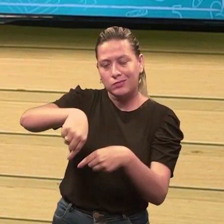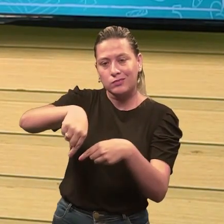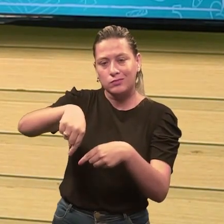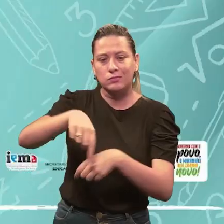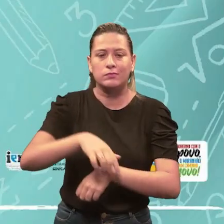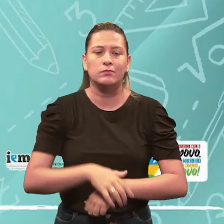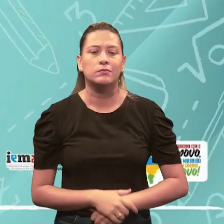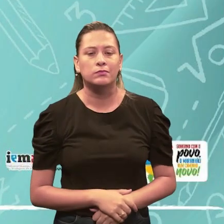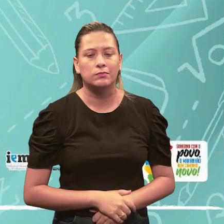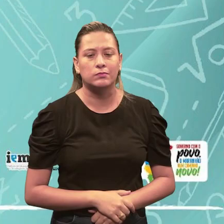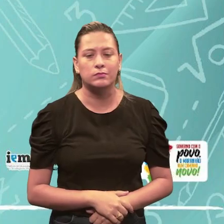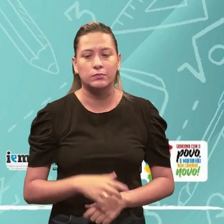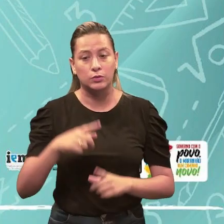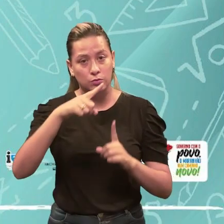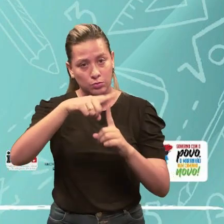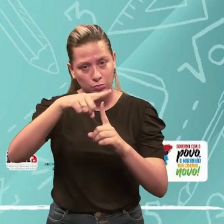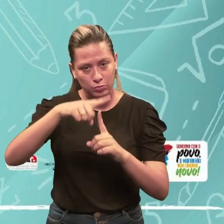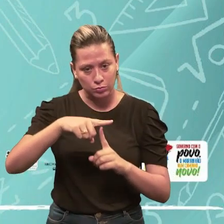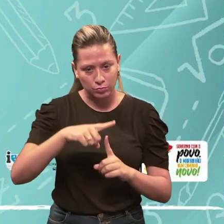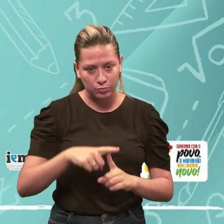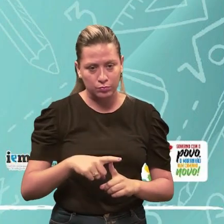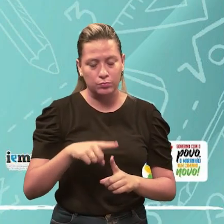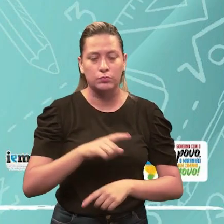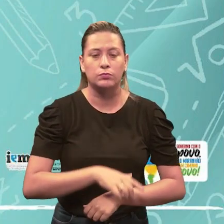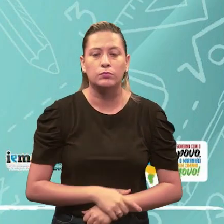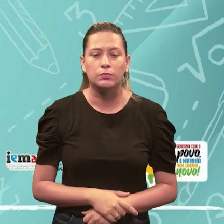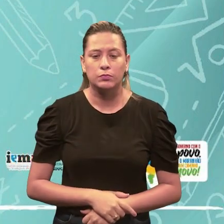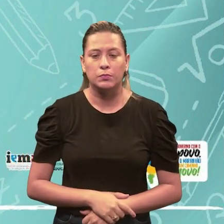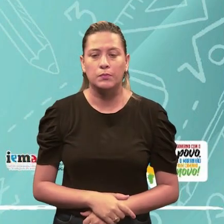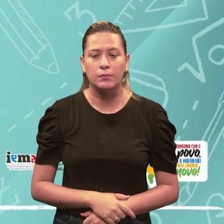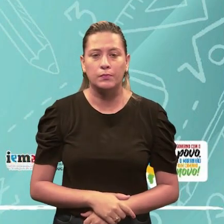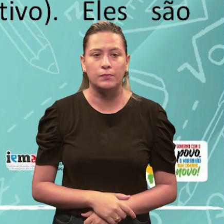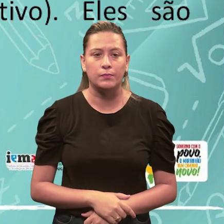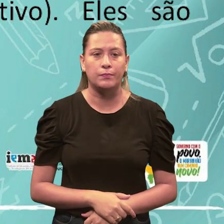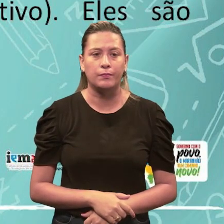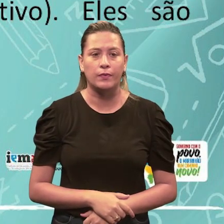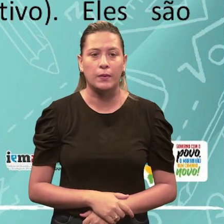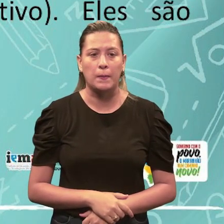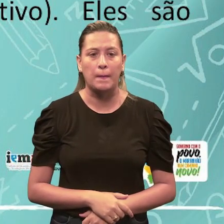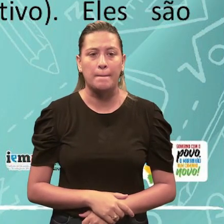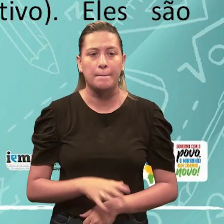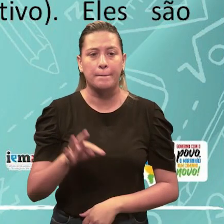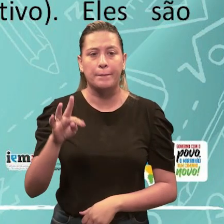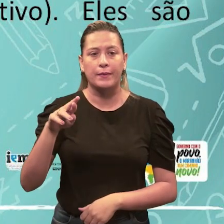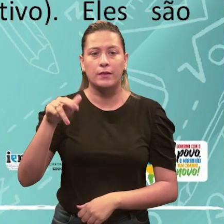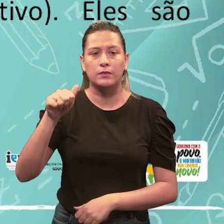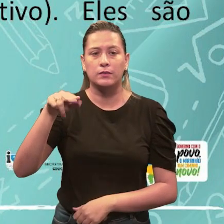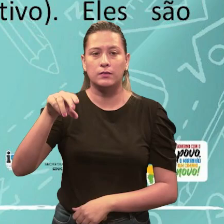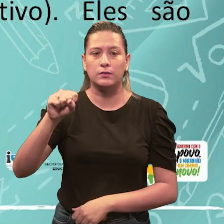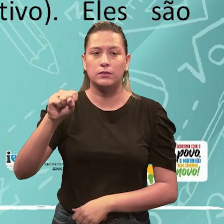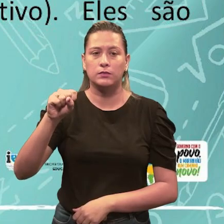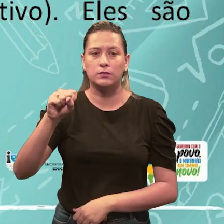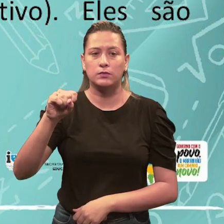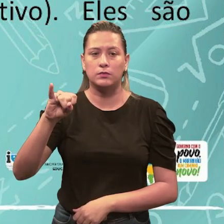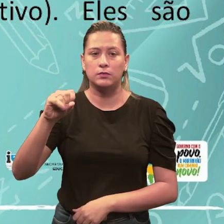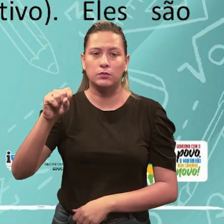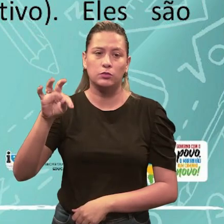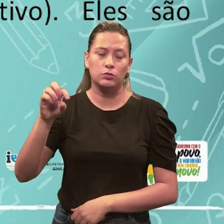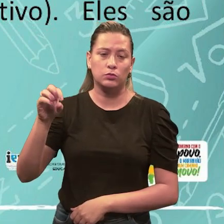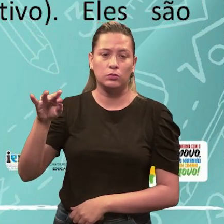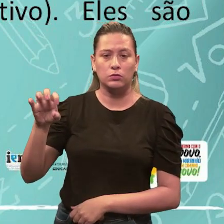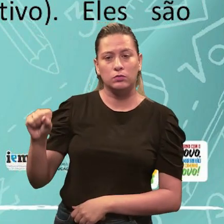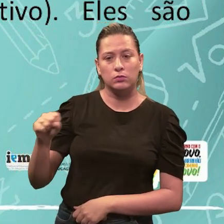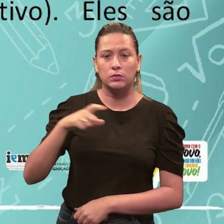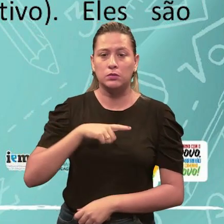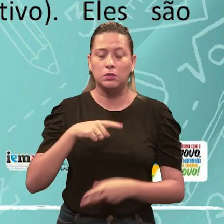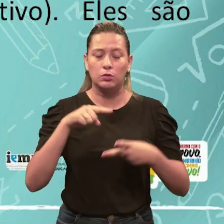para fora. Então aqui a gente tem os tipos aqui, né, de diodos e de LEDs. Transitores,